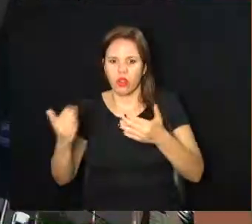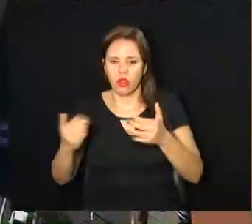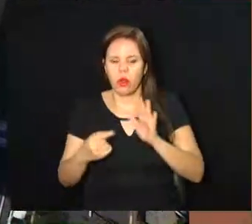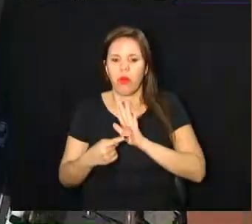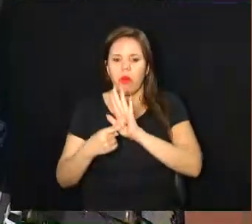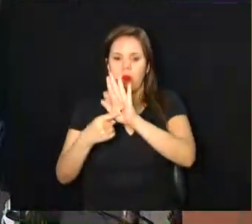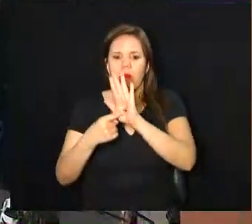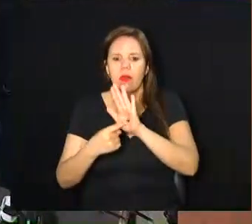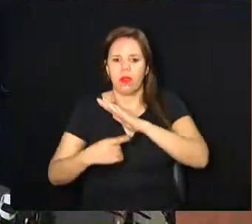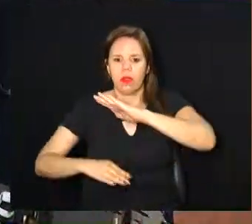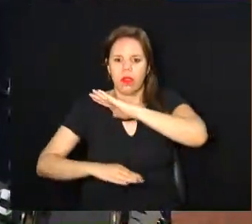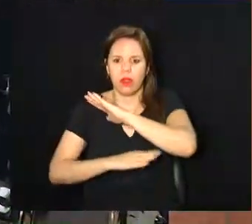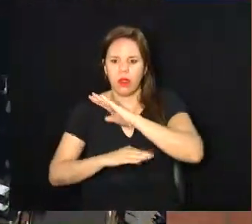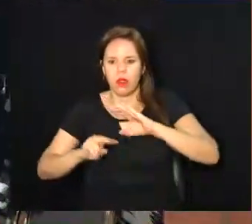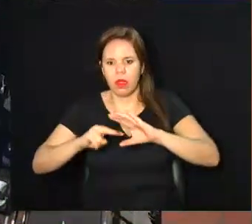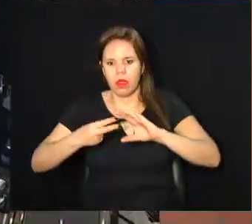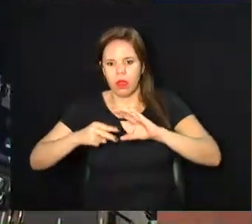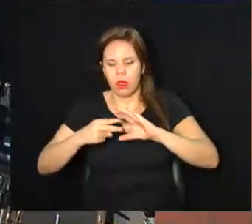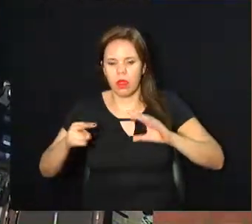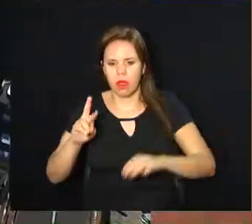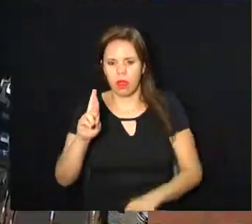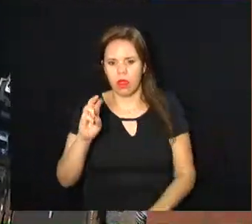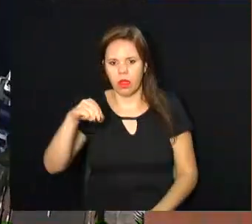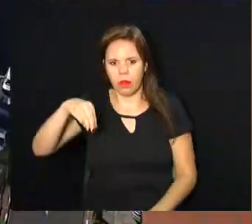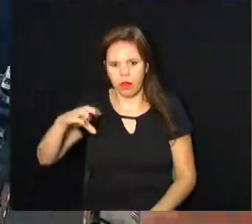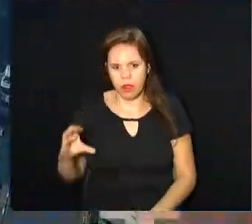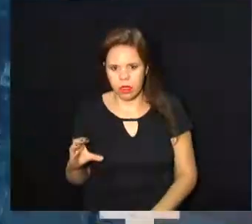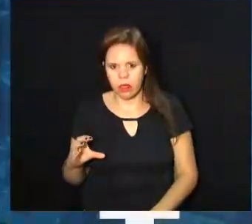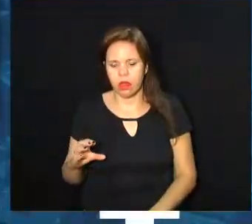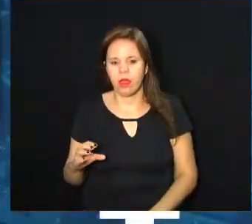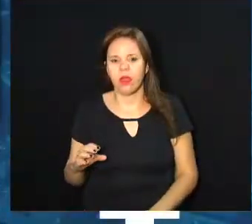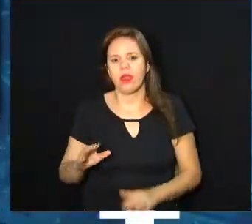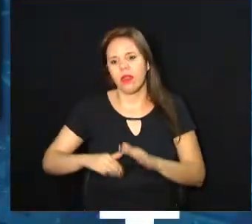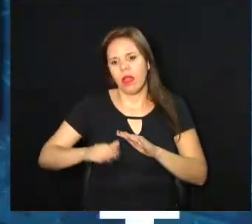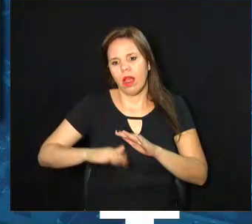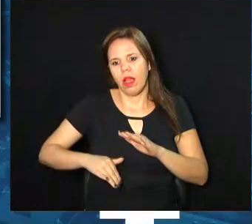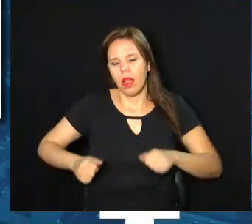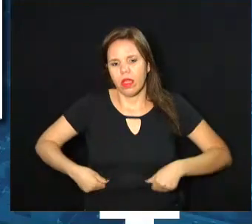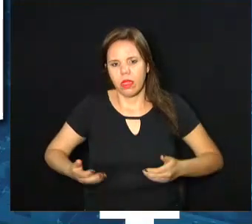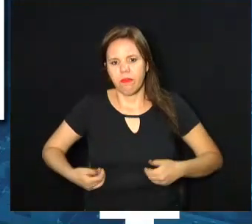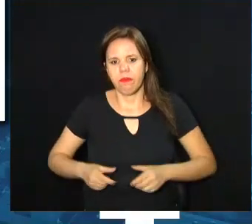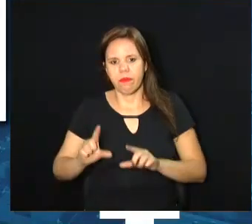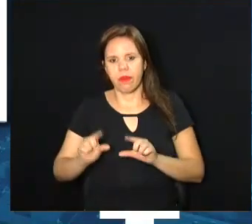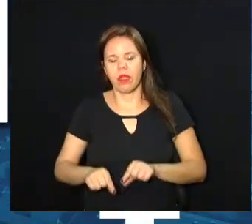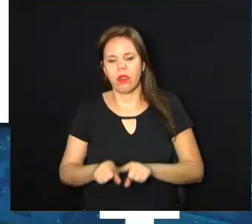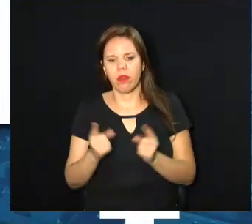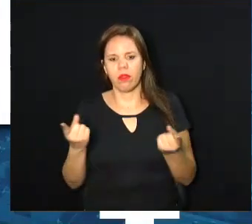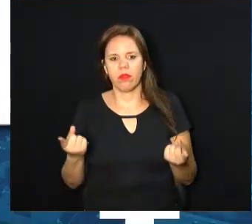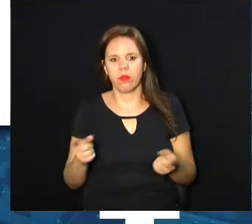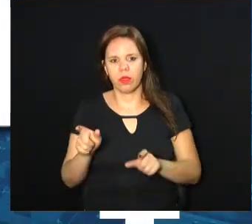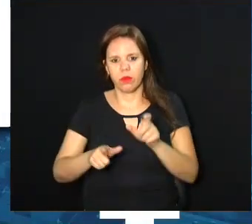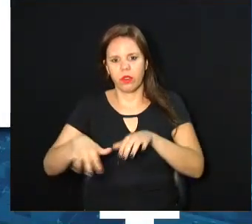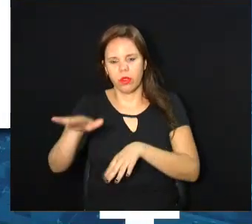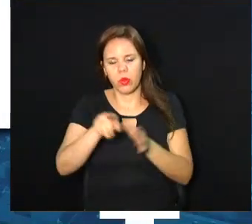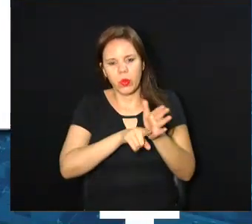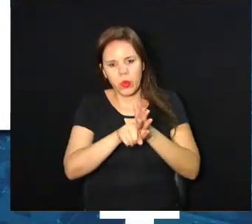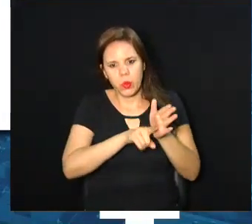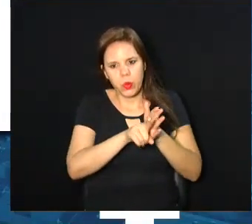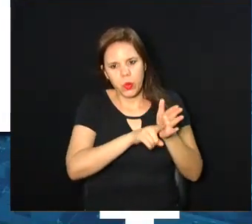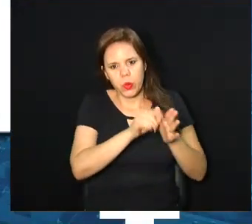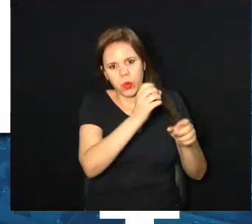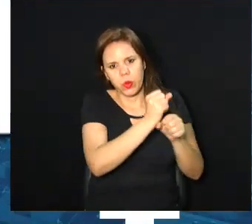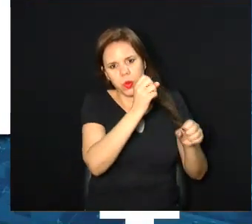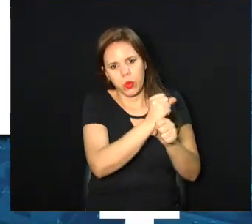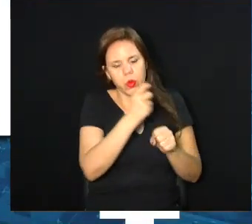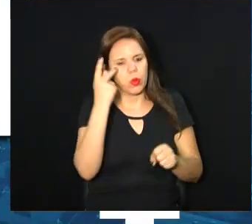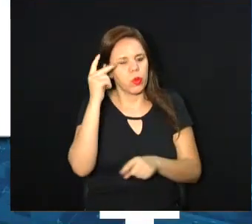aparece entre as câmaras da RMC que menos custa para a população. Segundo o levantamento do Tribunal de Contas de São Paulo,